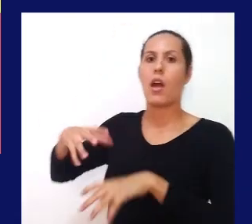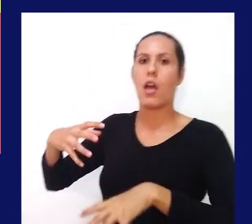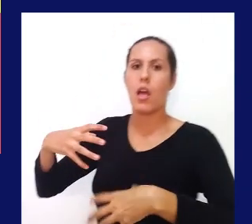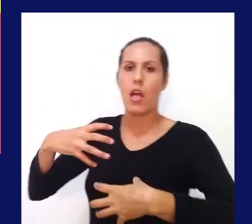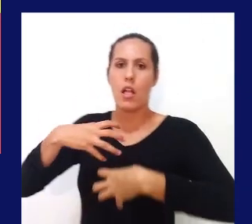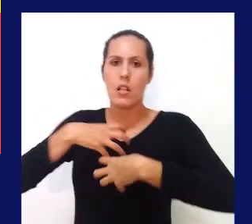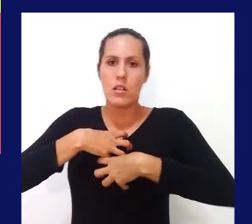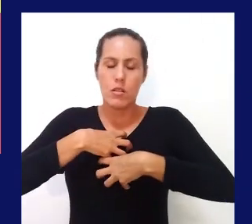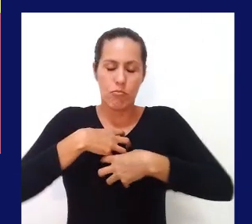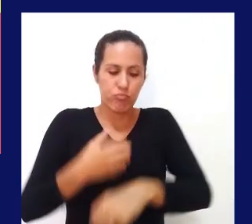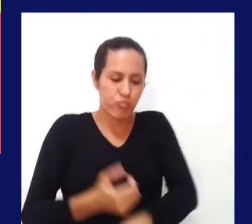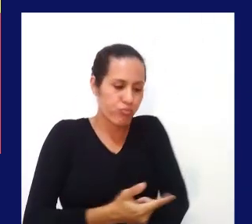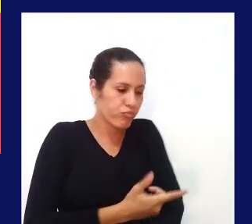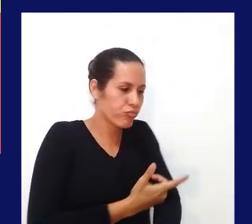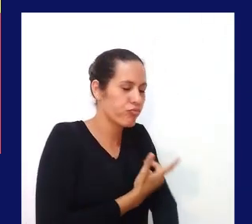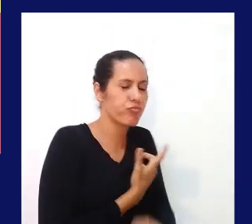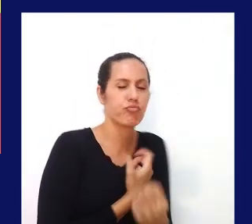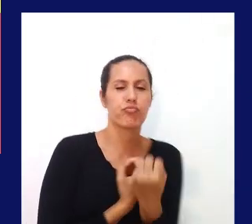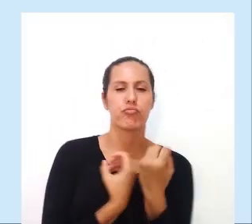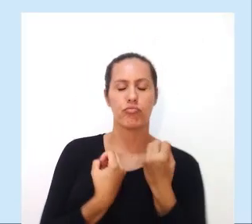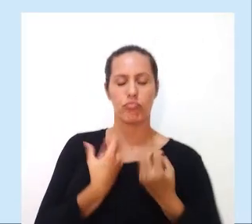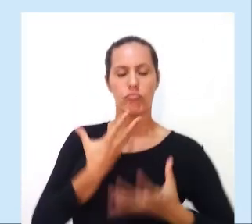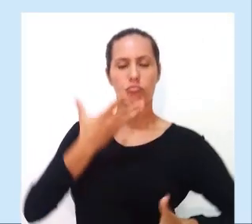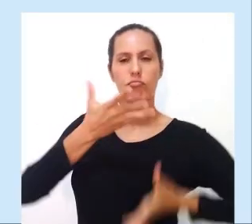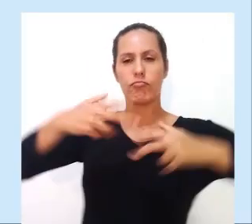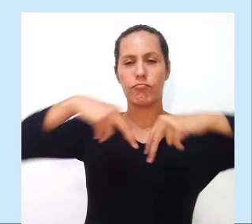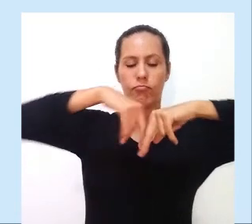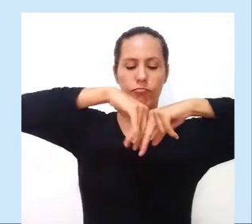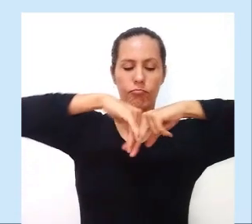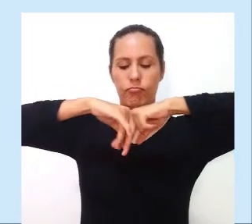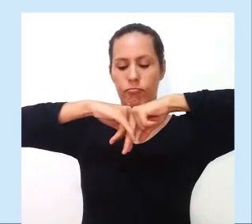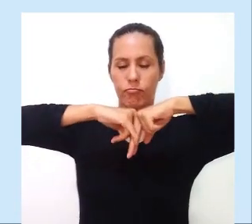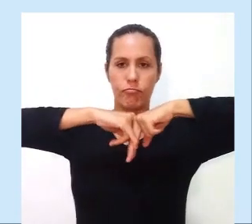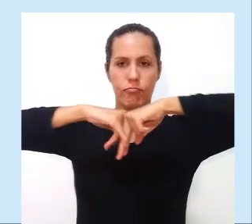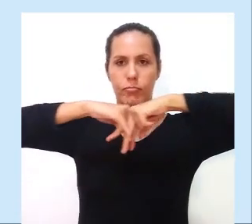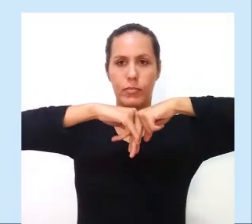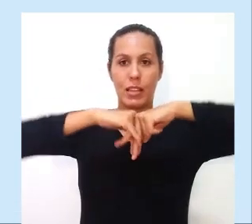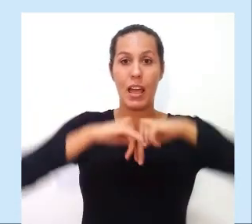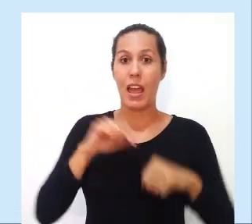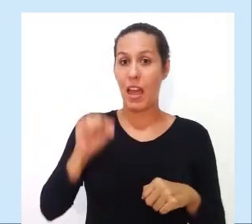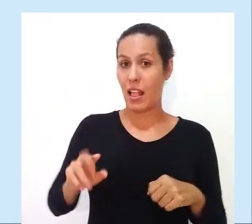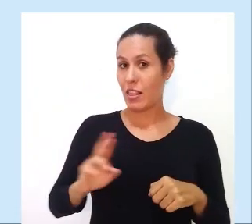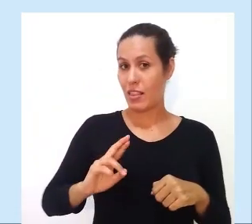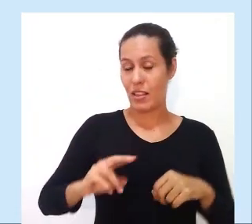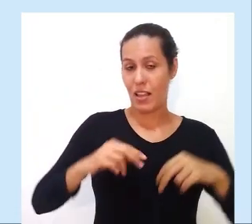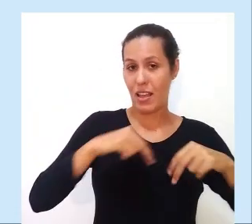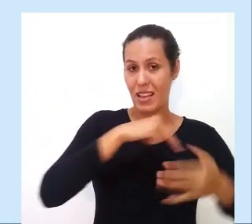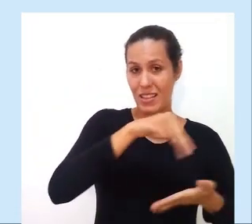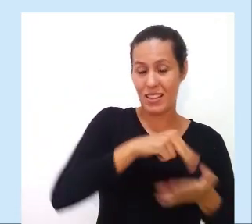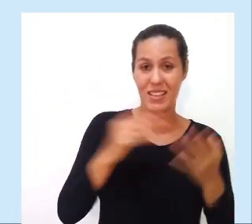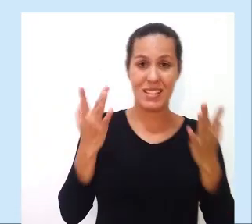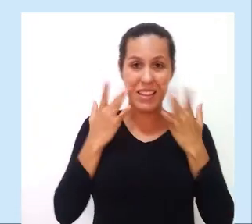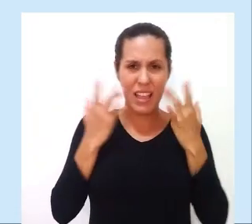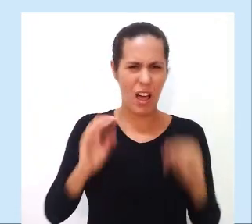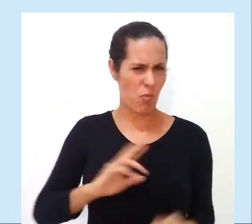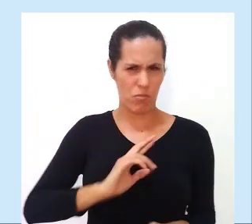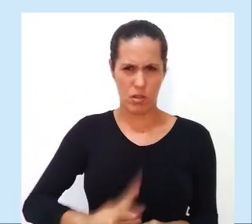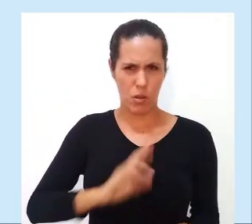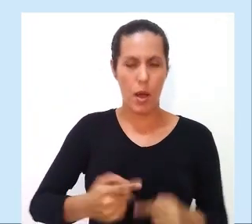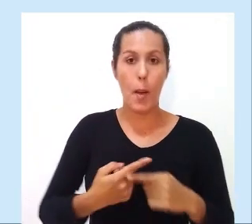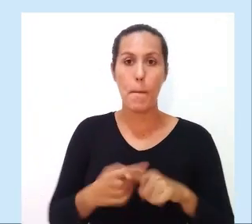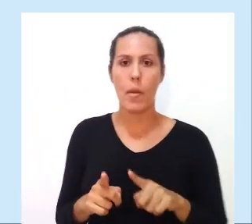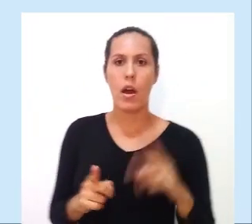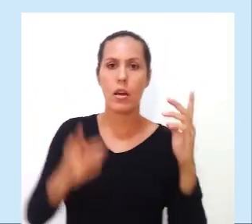carga emocional e dramática, ou seja, mesmo não sendo uma dança teatral, os